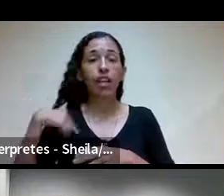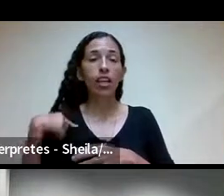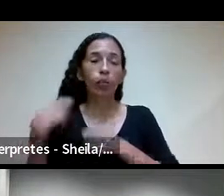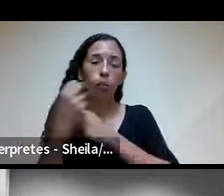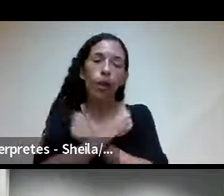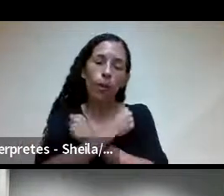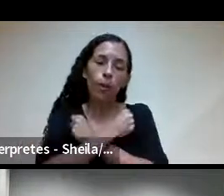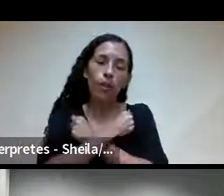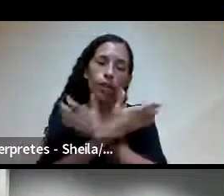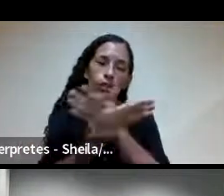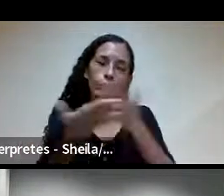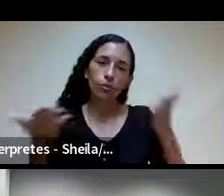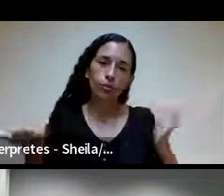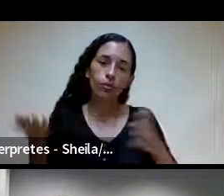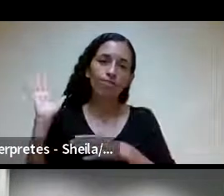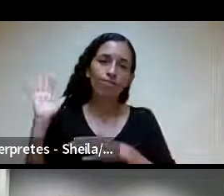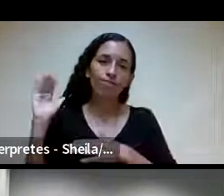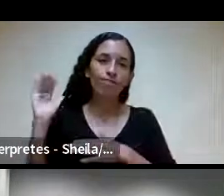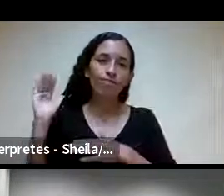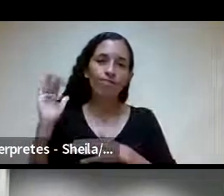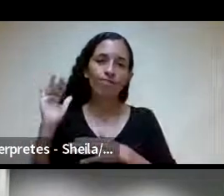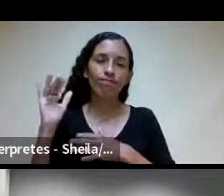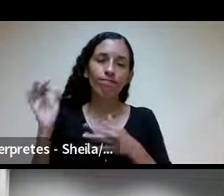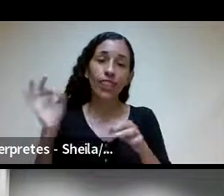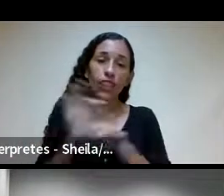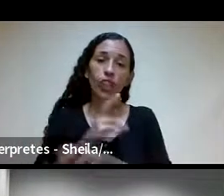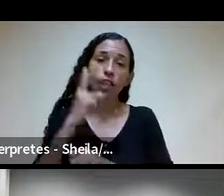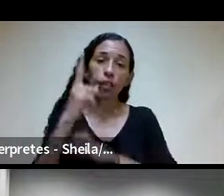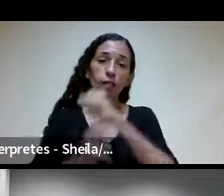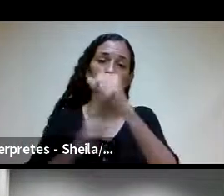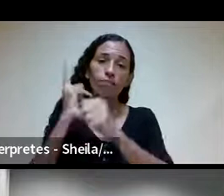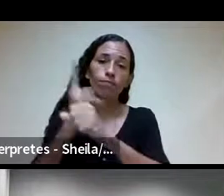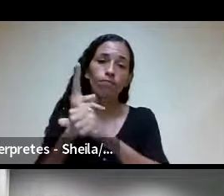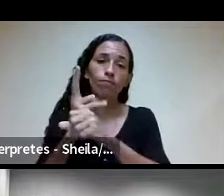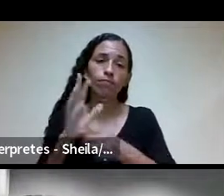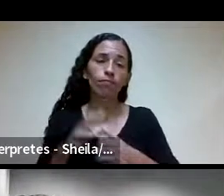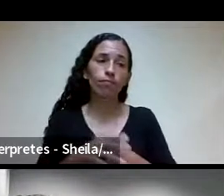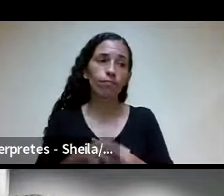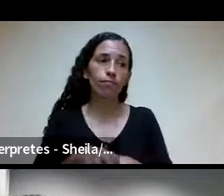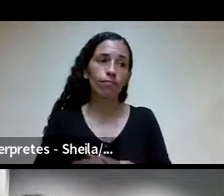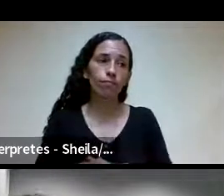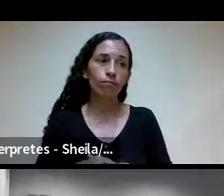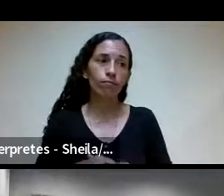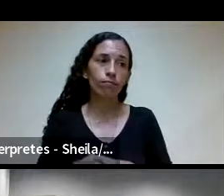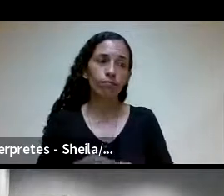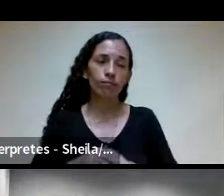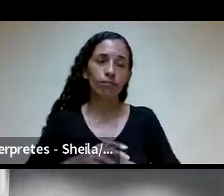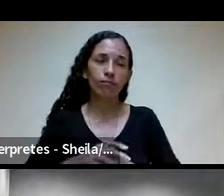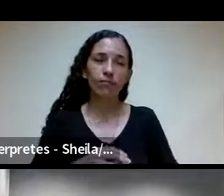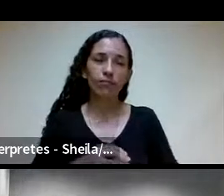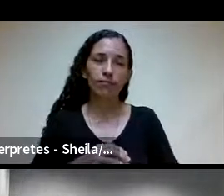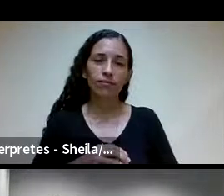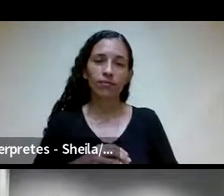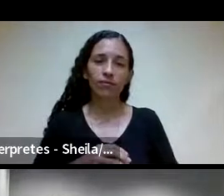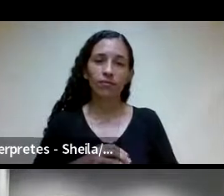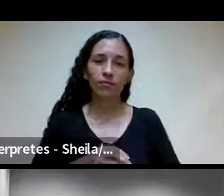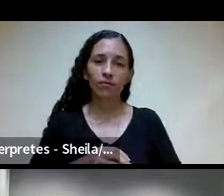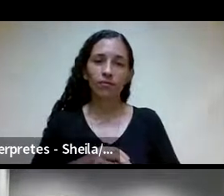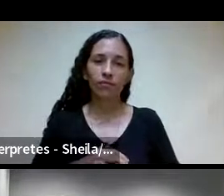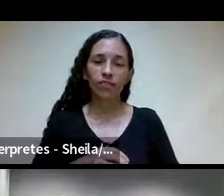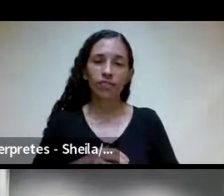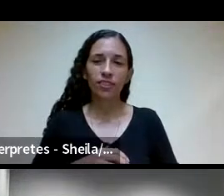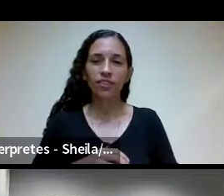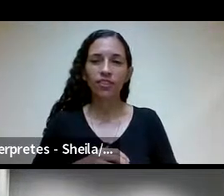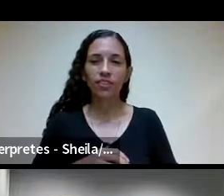né, do biênio. Pois é, é uma oportunidade também de congraçamento aí de fim de ano. Obrigado, desembargador. Era só,